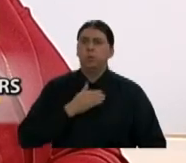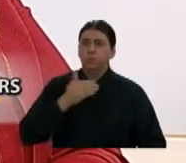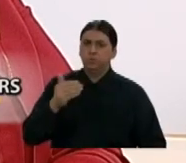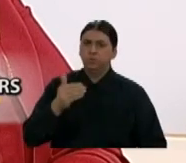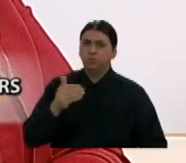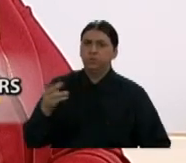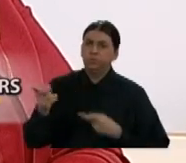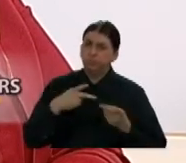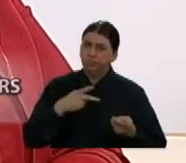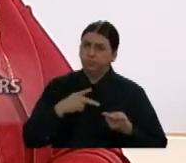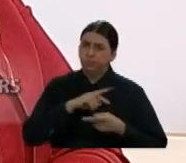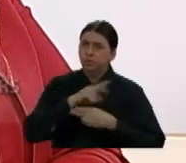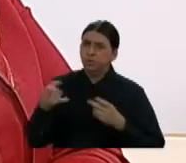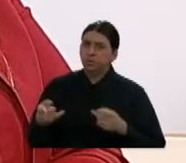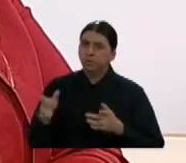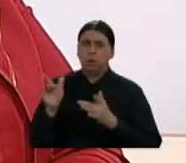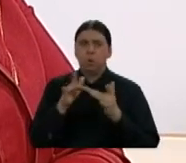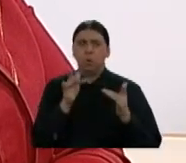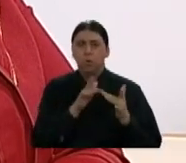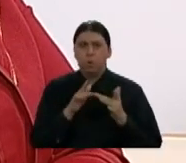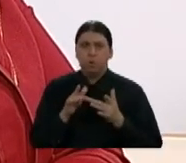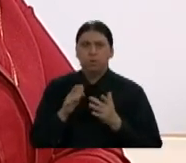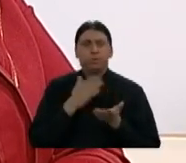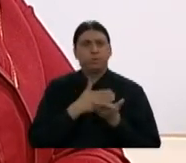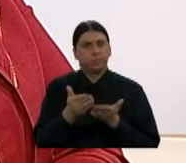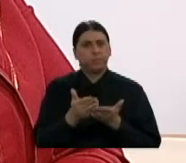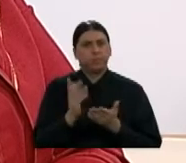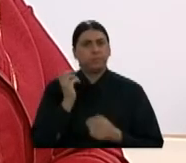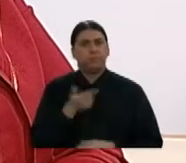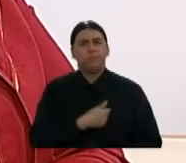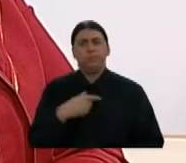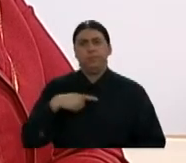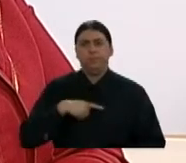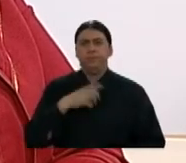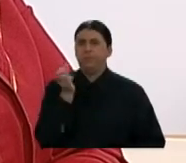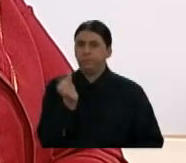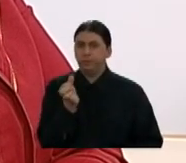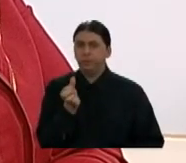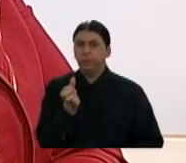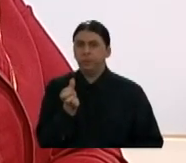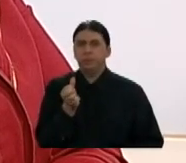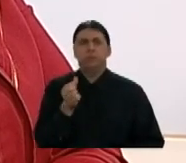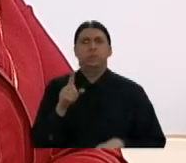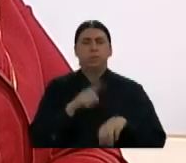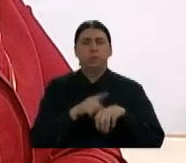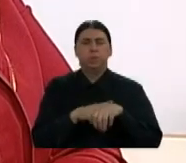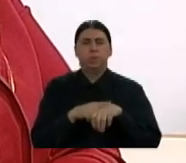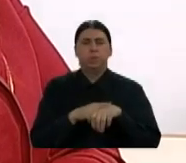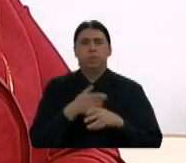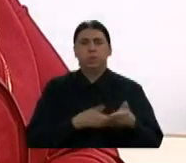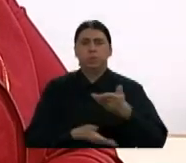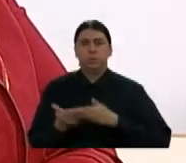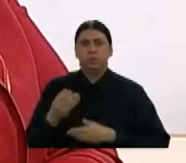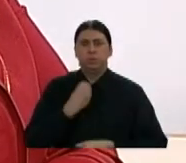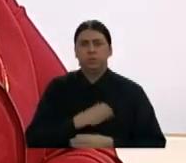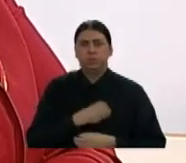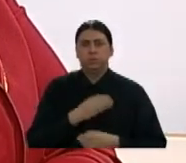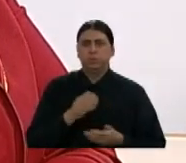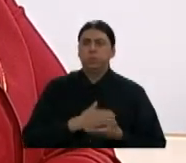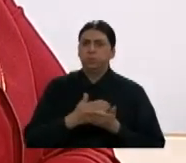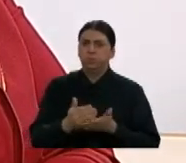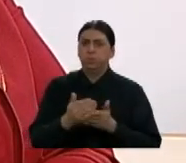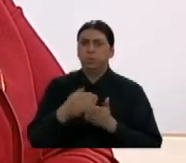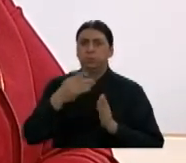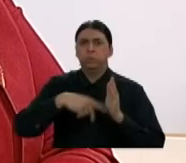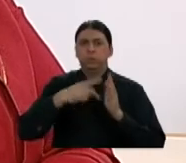visitas iniciando contatos e mantemos 6 em estágio de convivência a partir desse projeto artigo do projeto